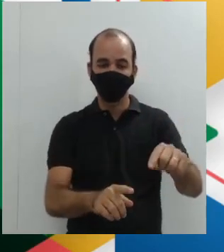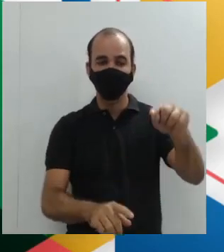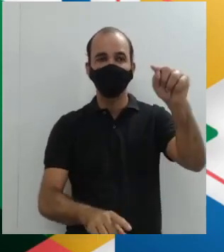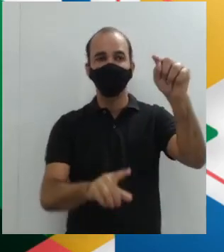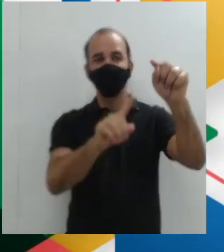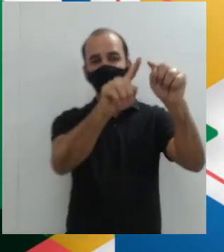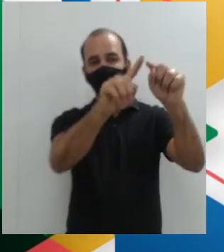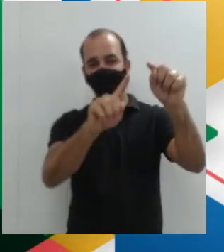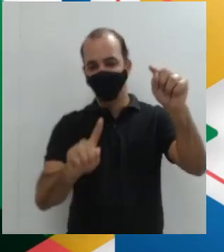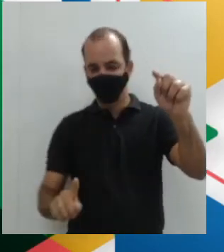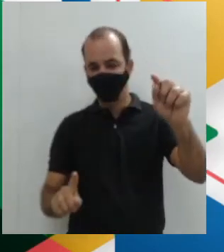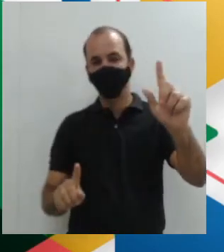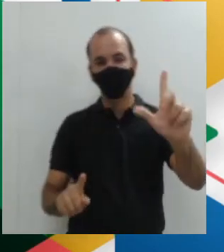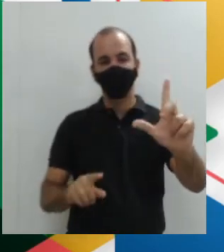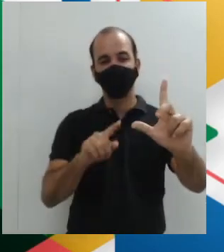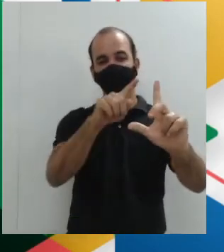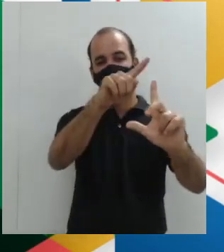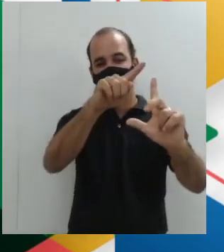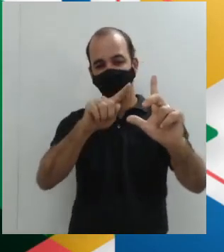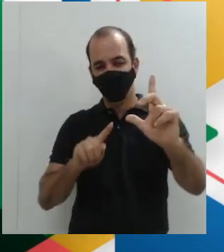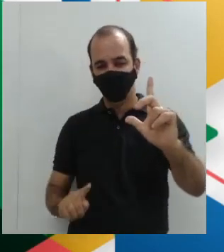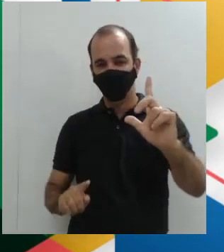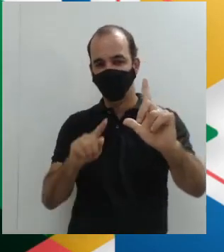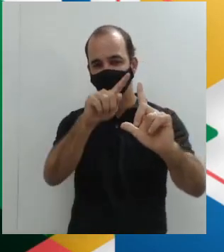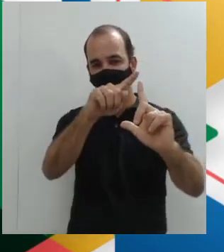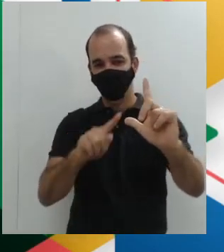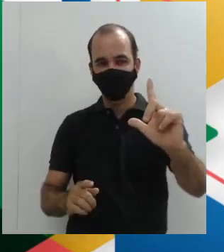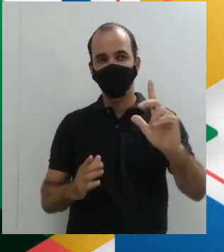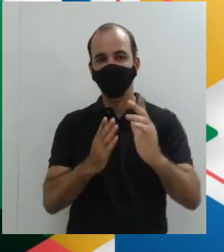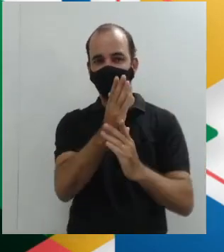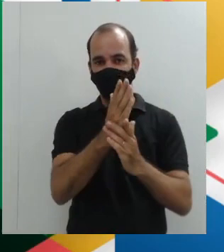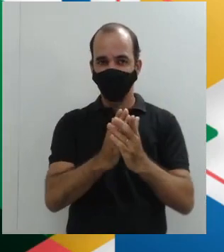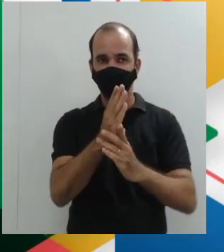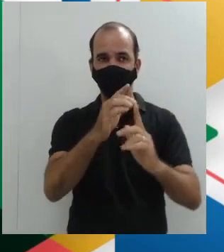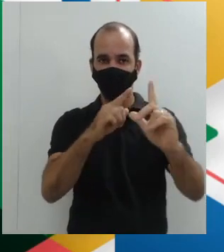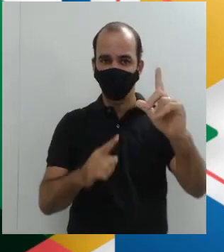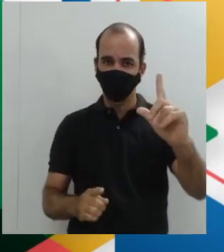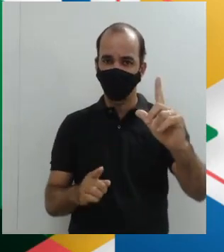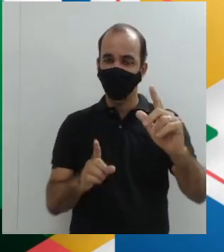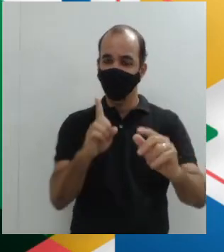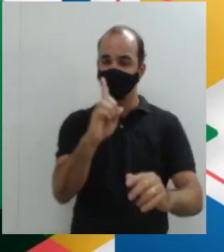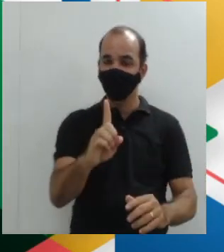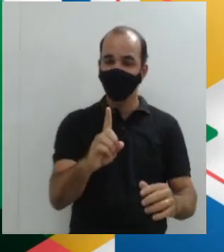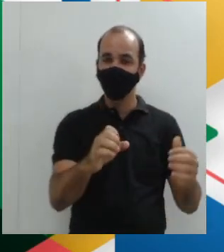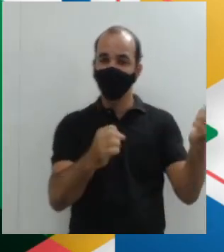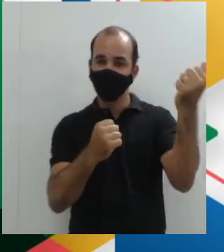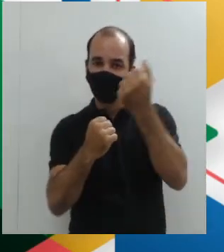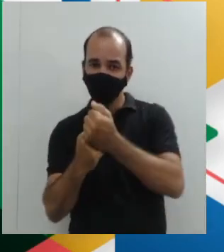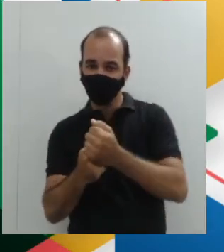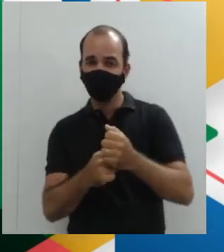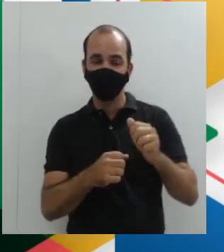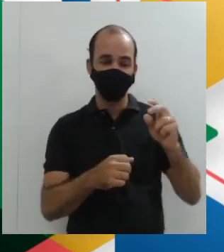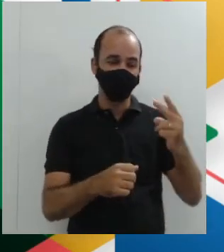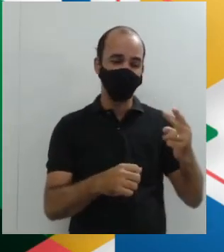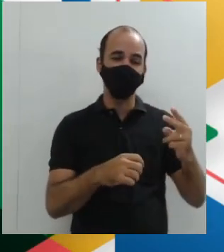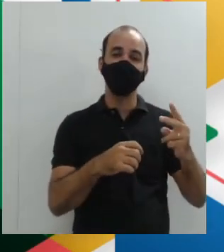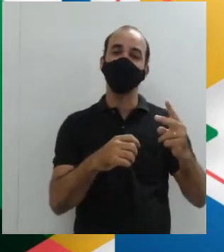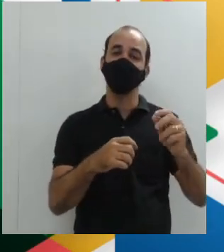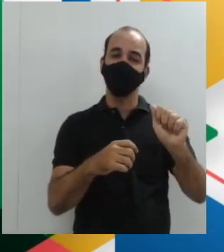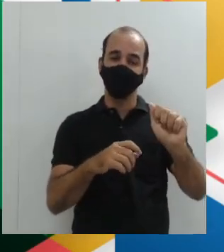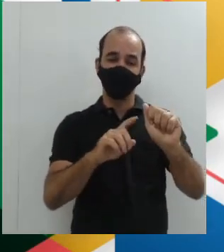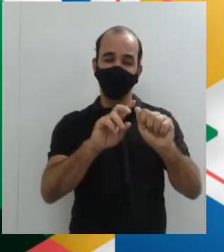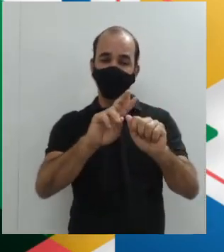a ao quadrado mais Dzinho ao quadrado. Substituindo o Dzinho ao quadrado como 2A ao quadrado, galera, já encontro aí quase